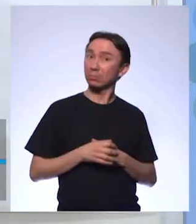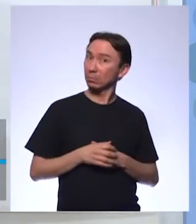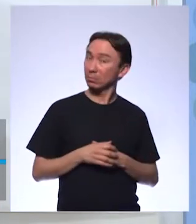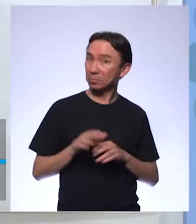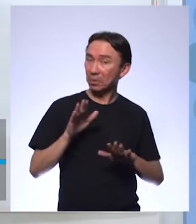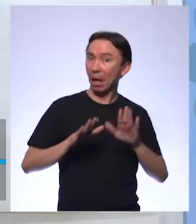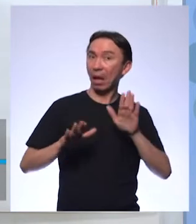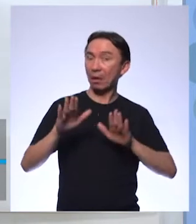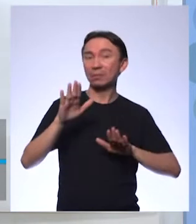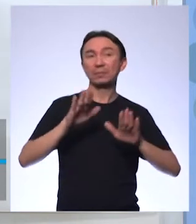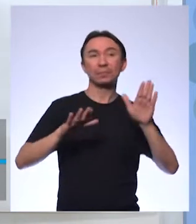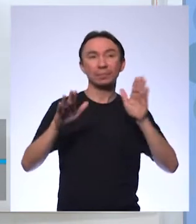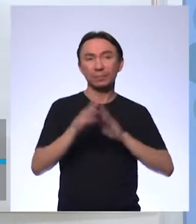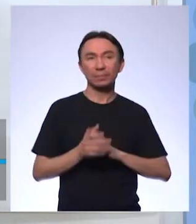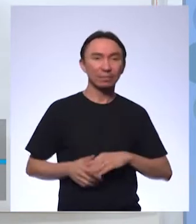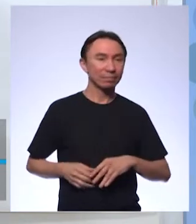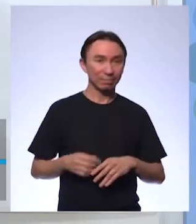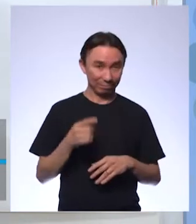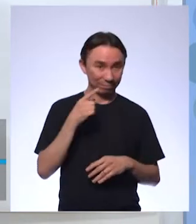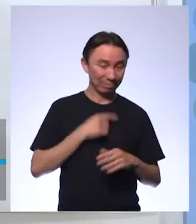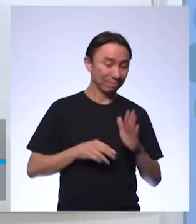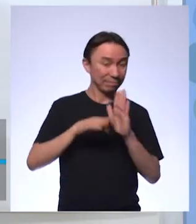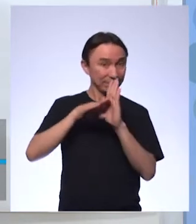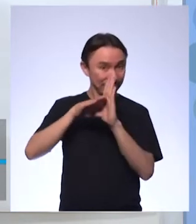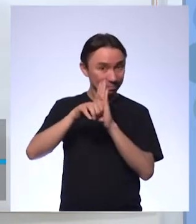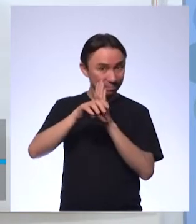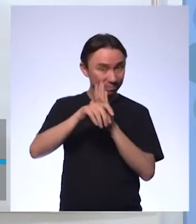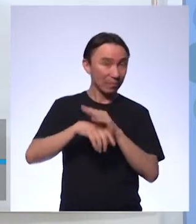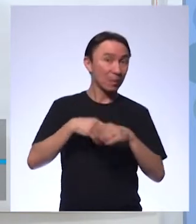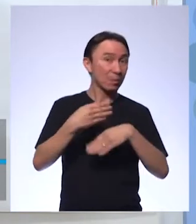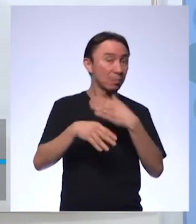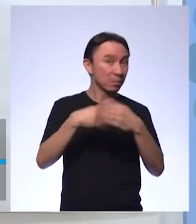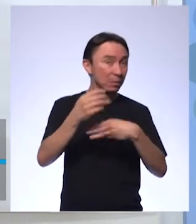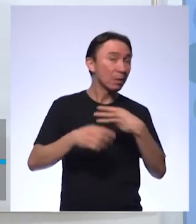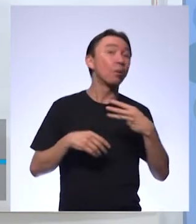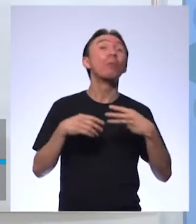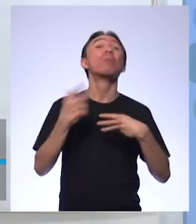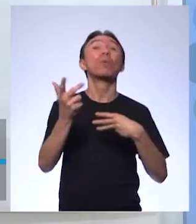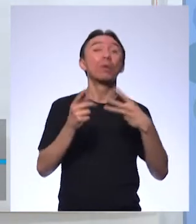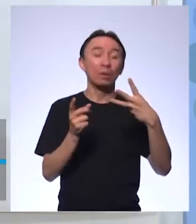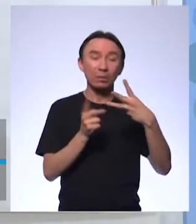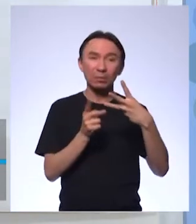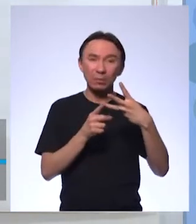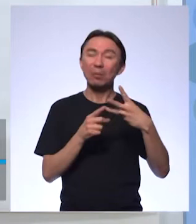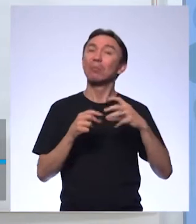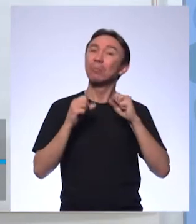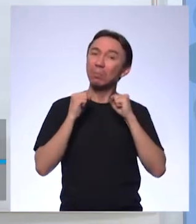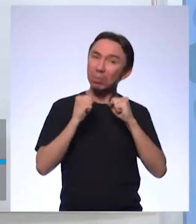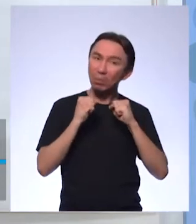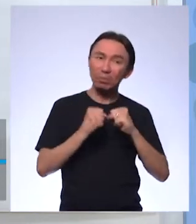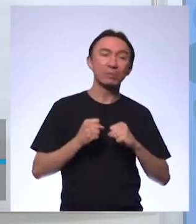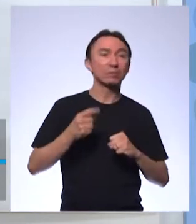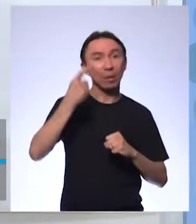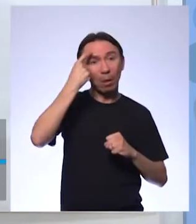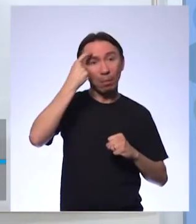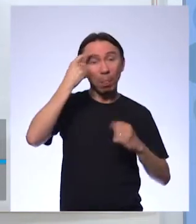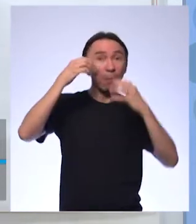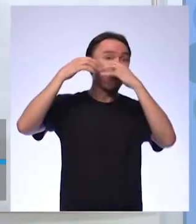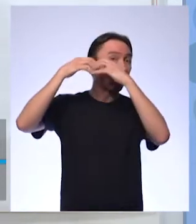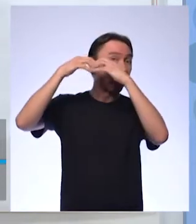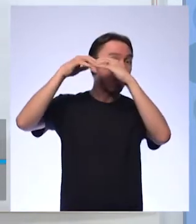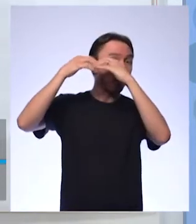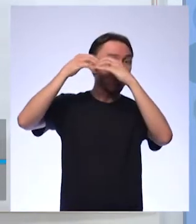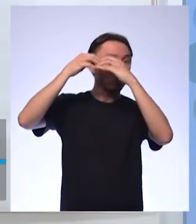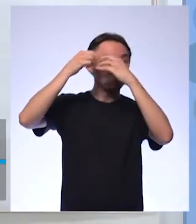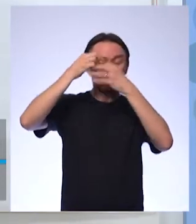acontecer? A terceira fase, essa bactéria vai afetar o sistema nervoso central. Tá? A pessoa pode ficar paraplégica, pode ficar